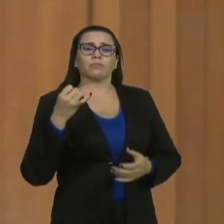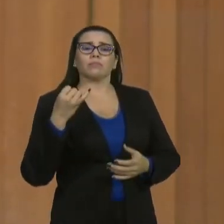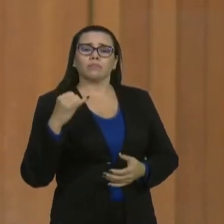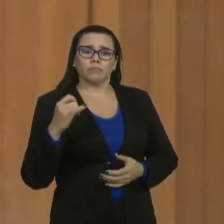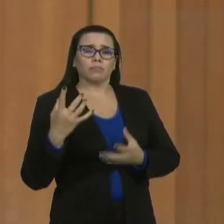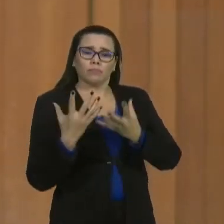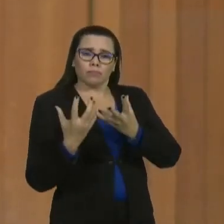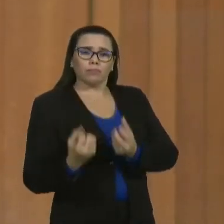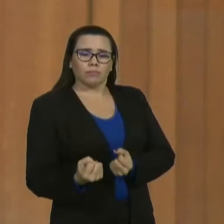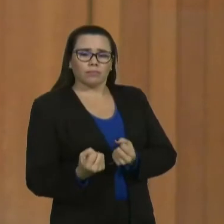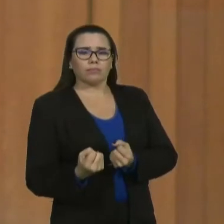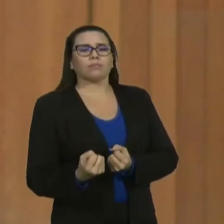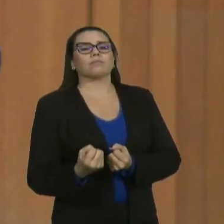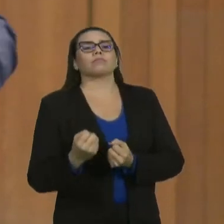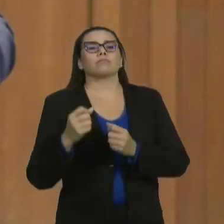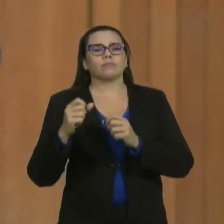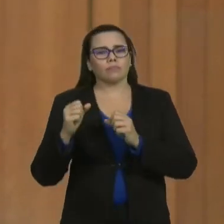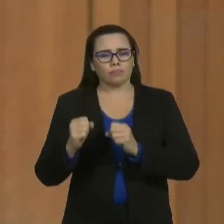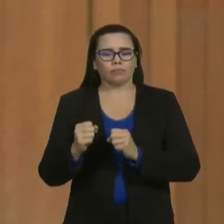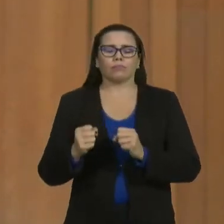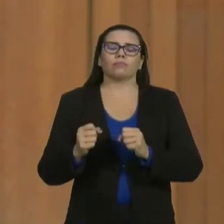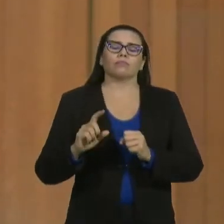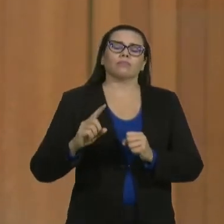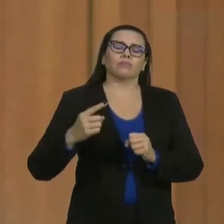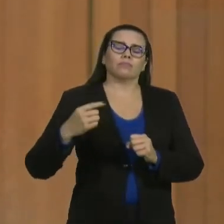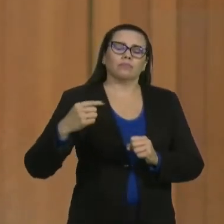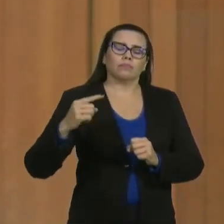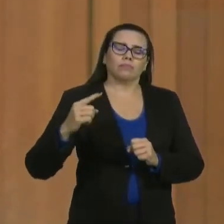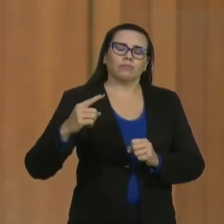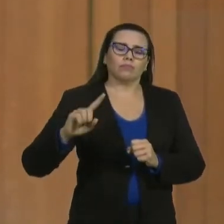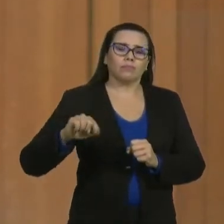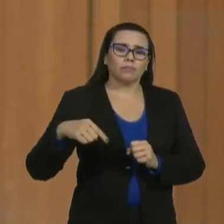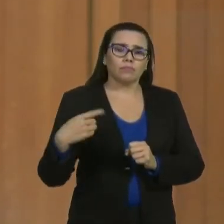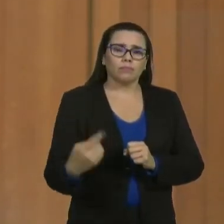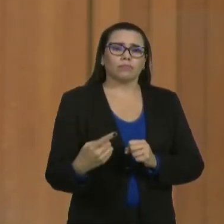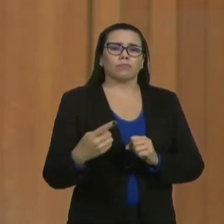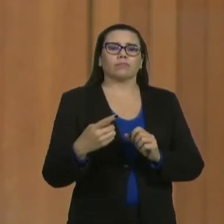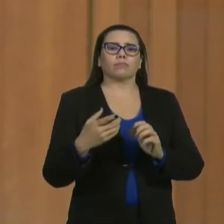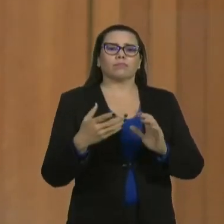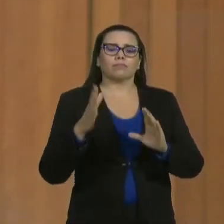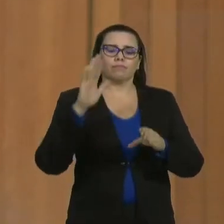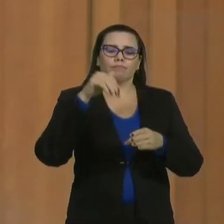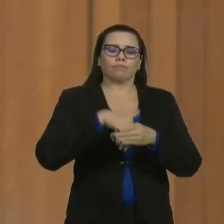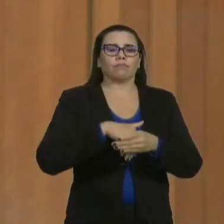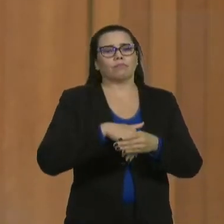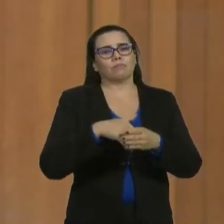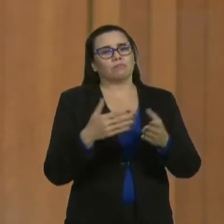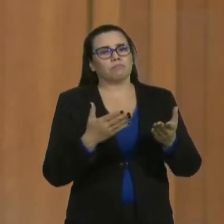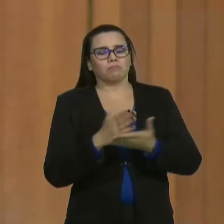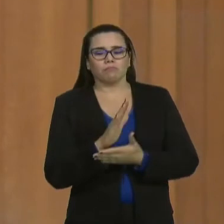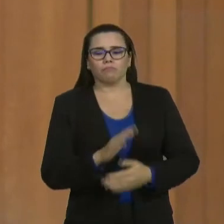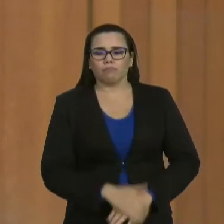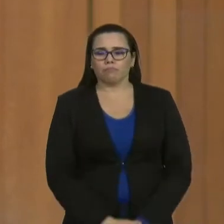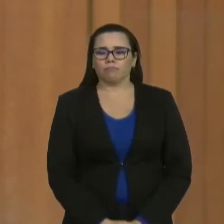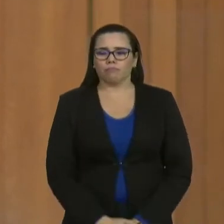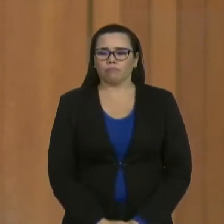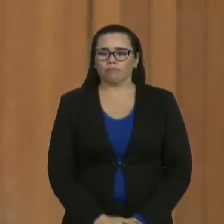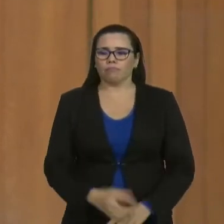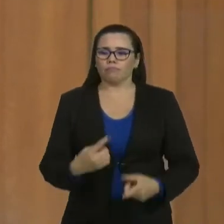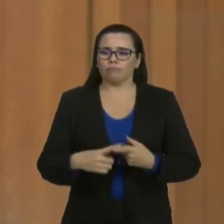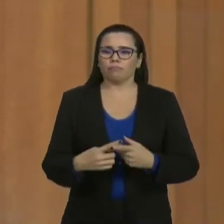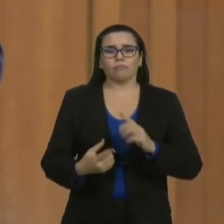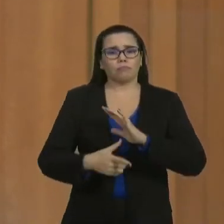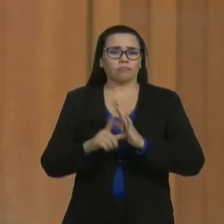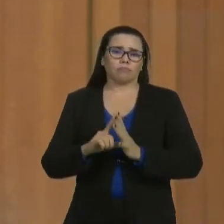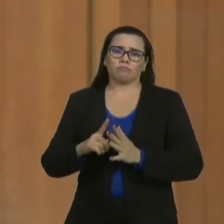de hoje com o deputado Rafael Leitor, abriu-se um canal de diálogo que não houve com o secretário de Direitos Humanos do Estado e não